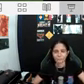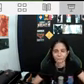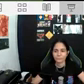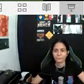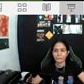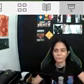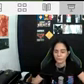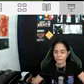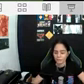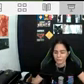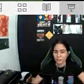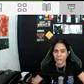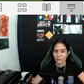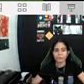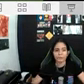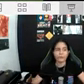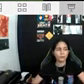certo?